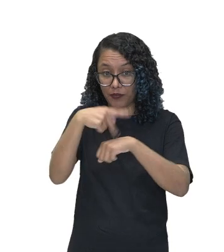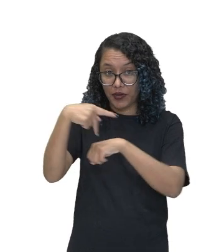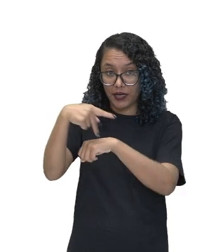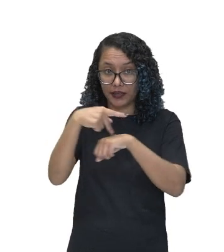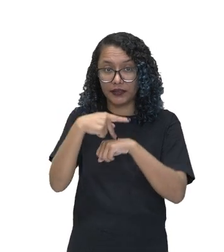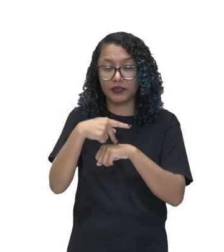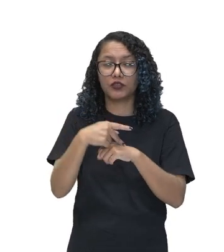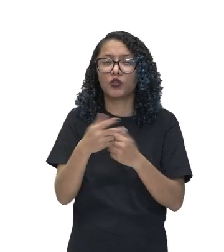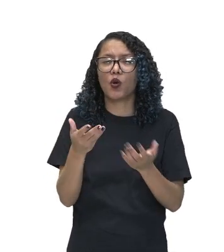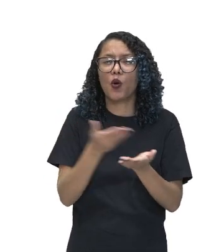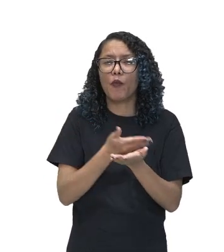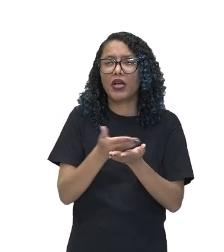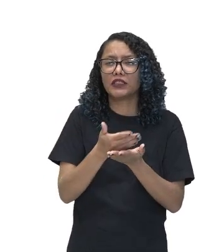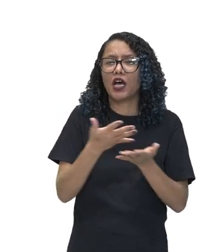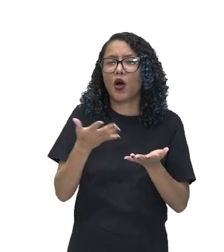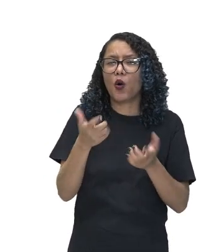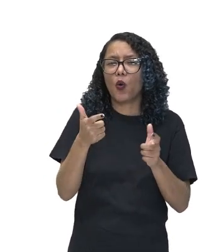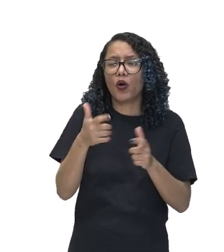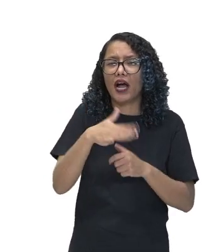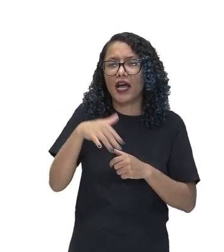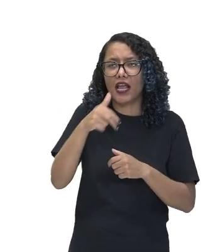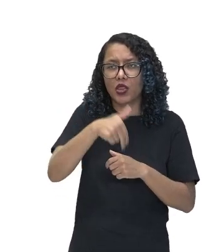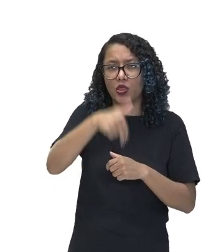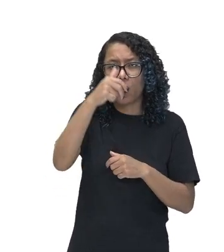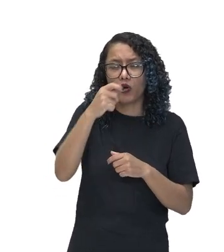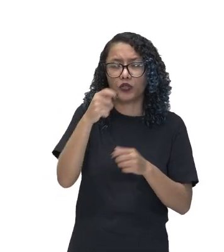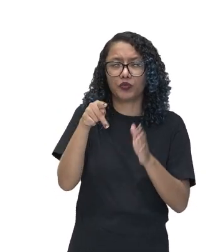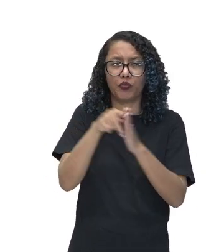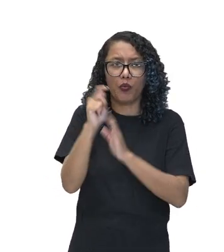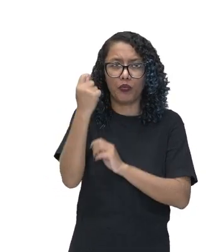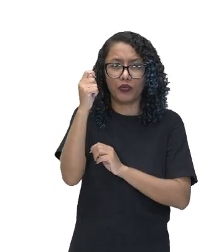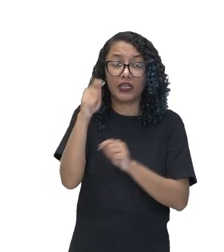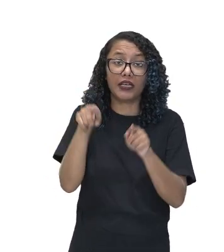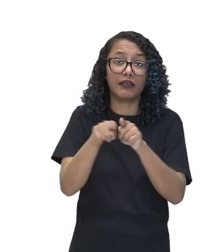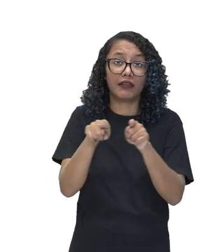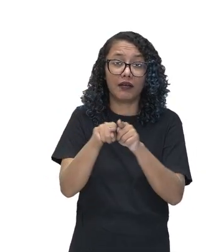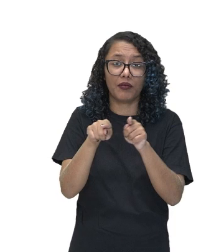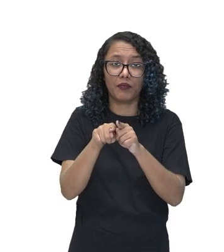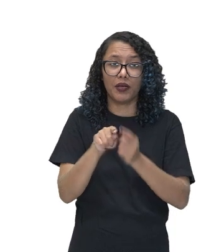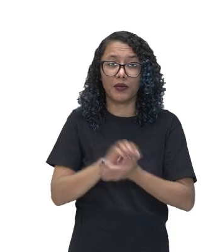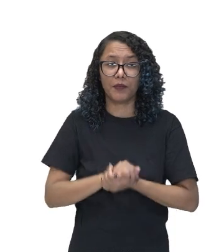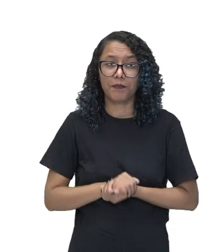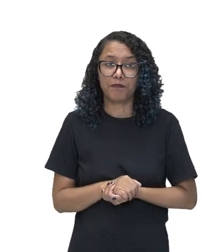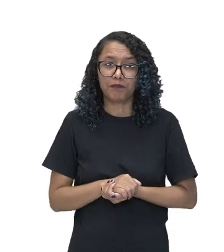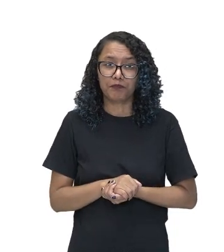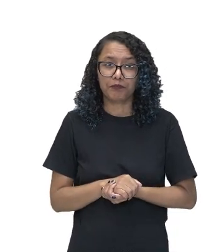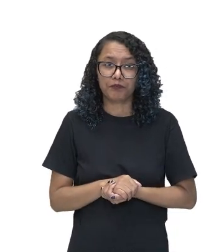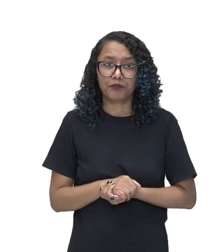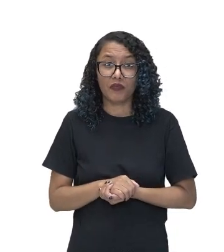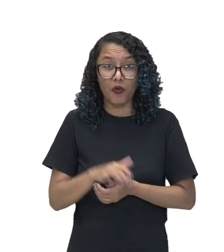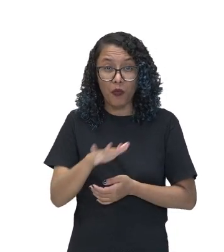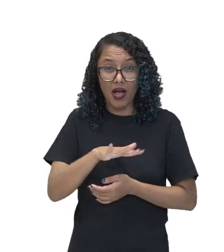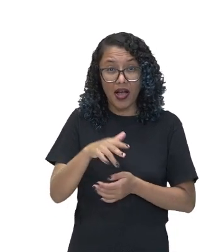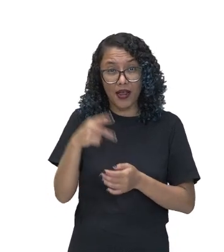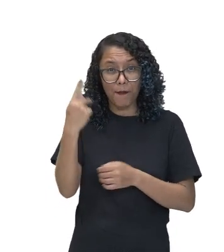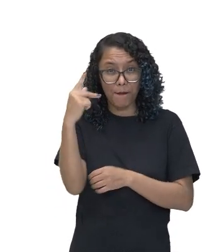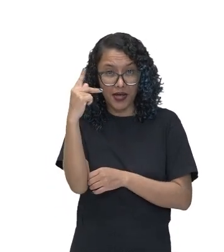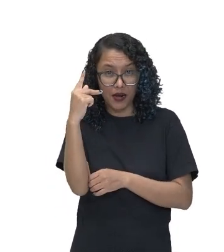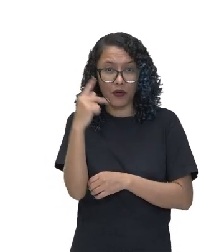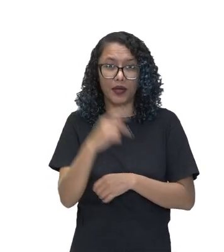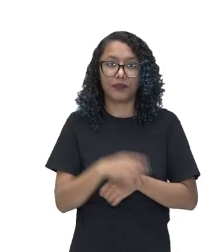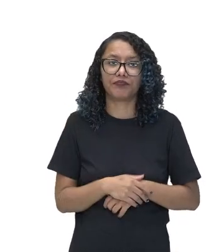da Argentina e parte do Paraguai. Caracteriza-se pelos terrenos